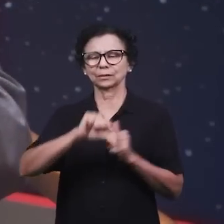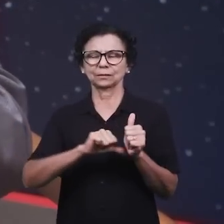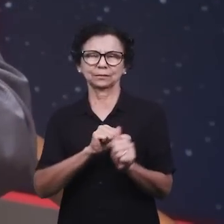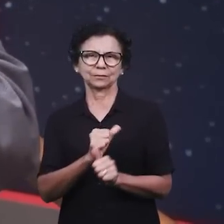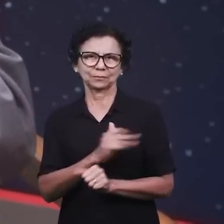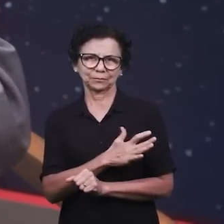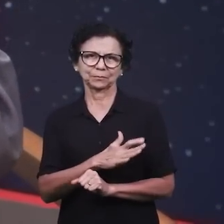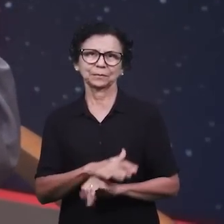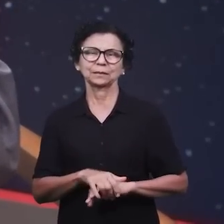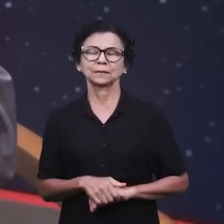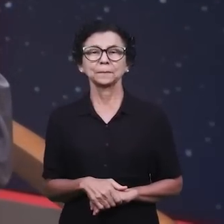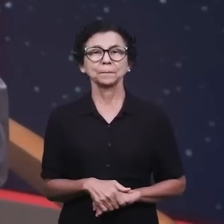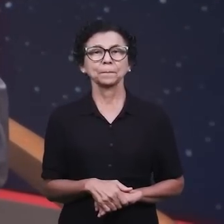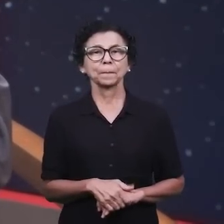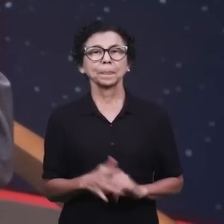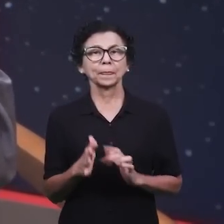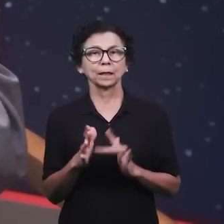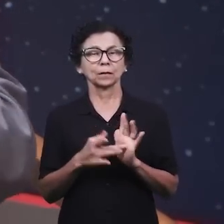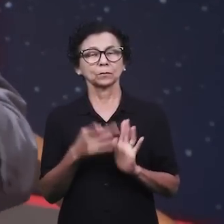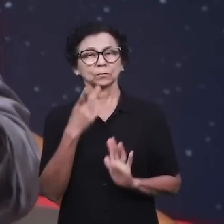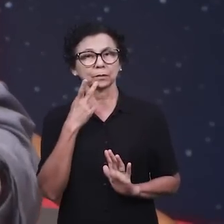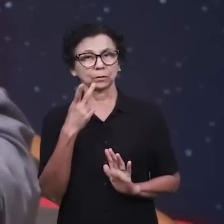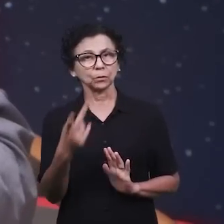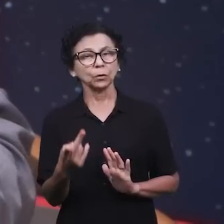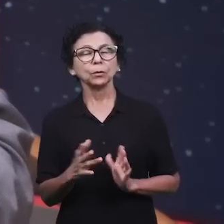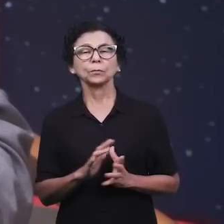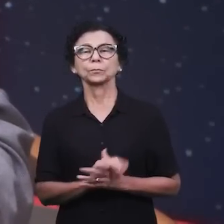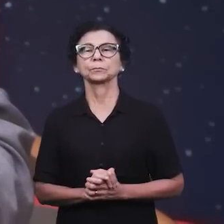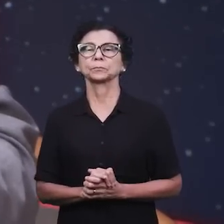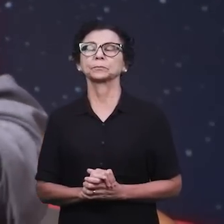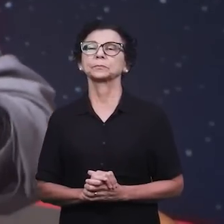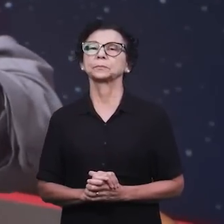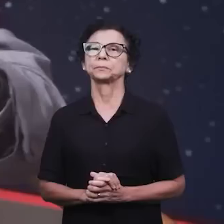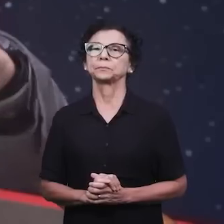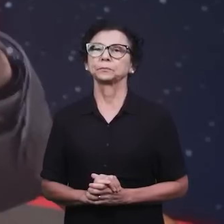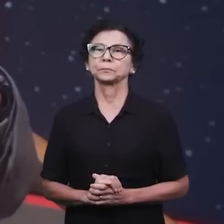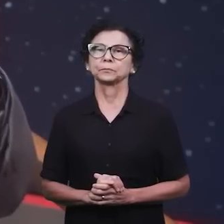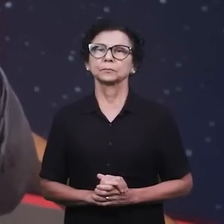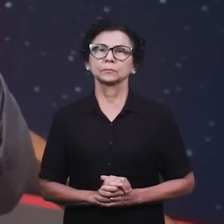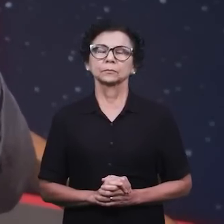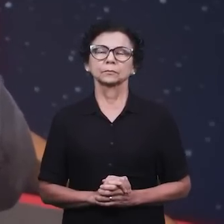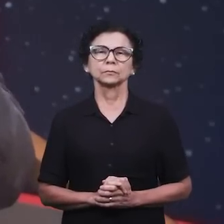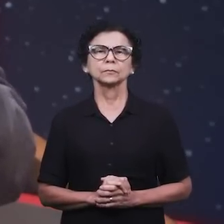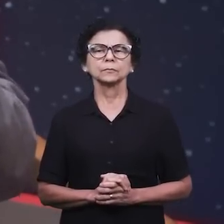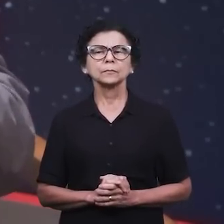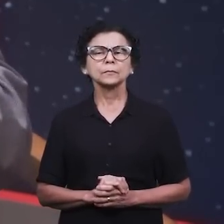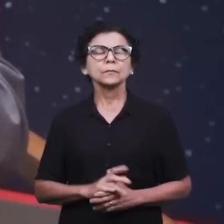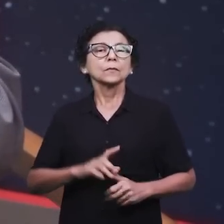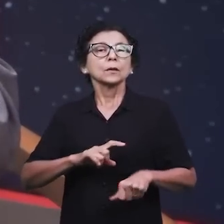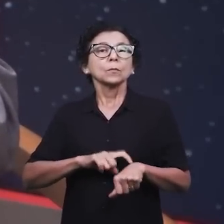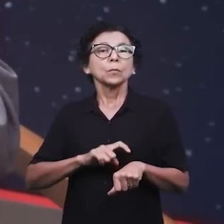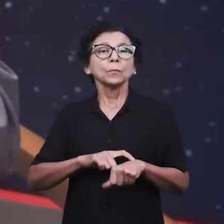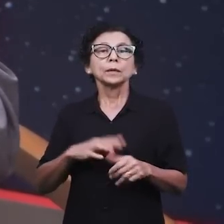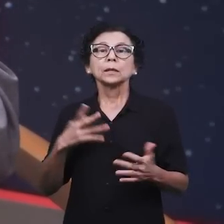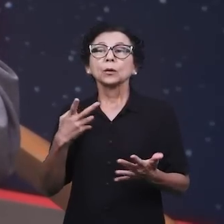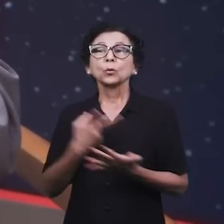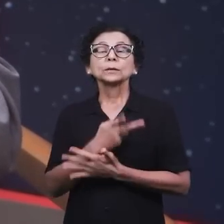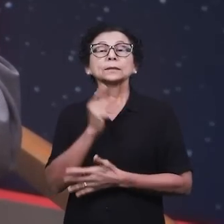Senhor, aquela palavra que já mencionamos na parábola do semeador, a palavra que dá fruto,